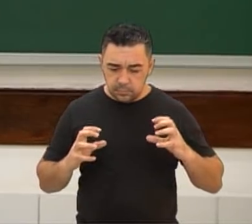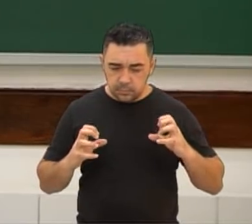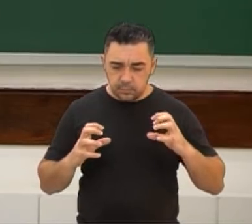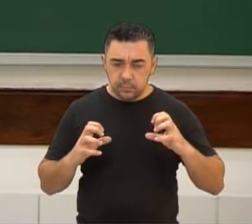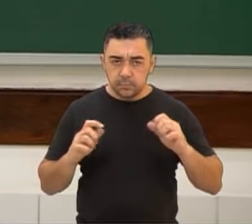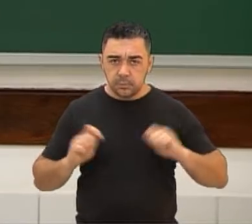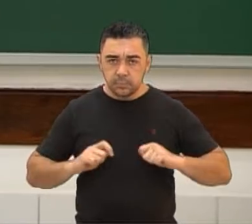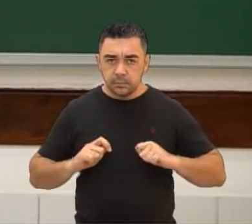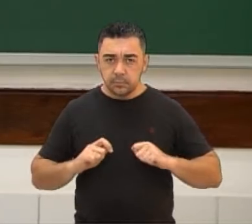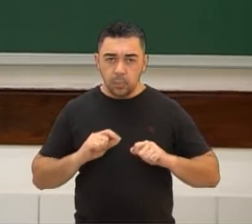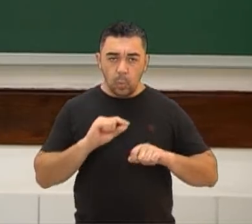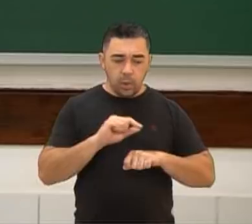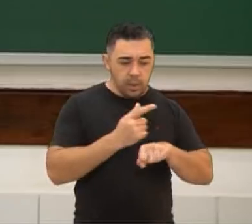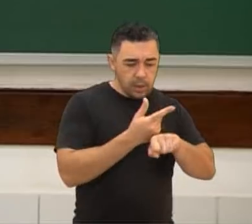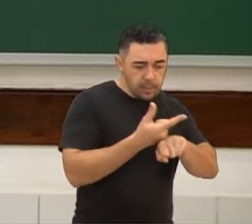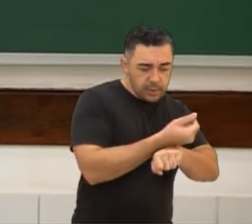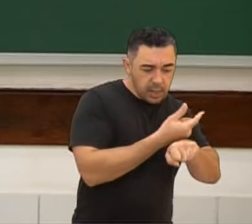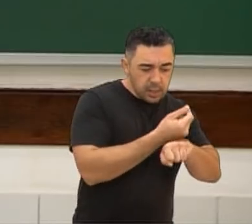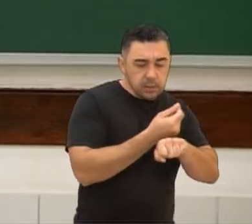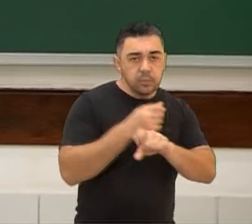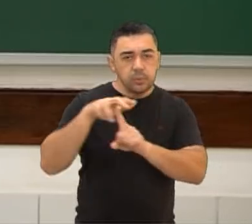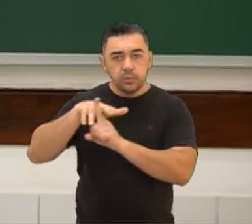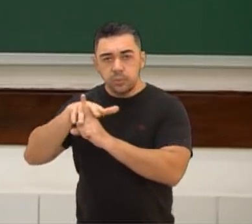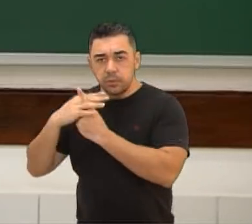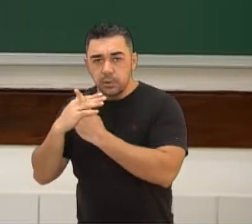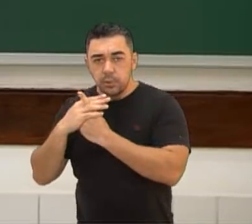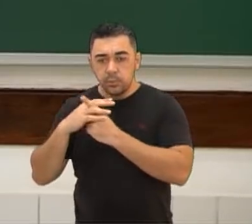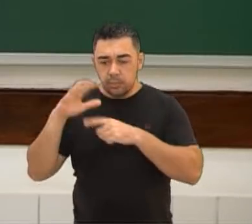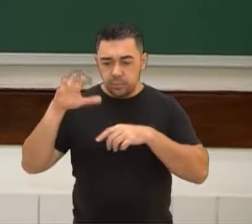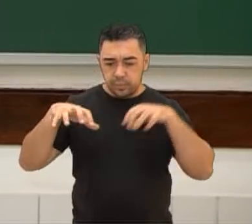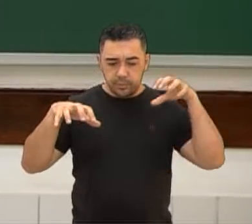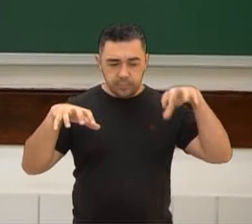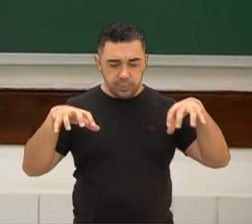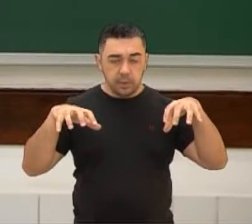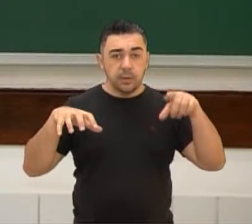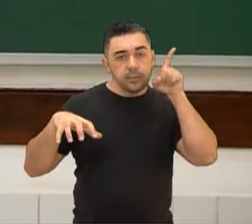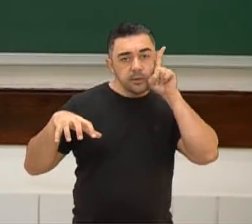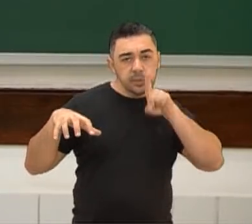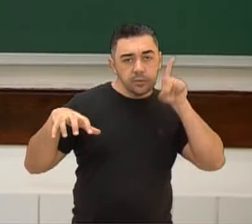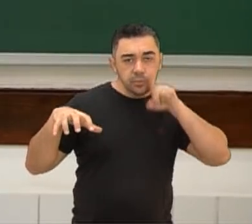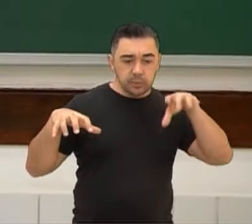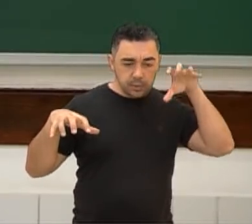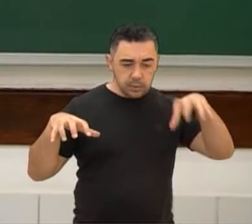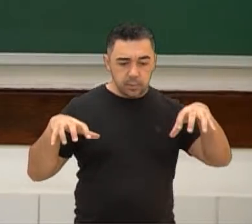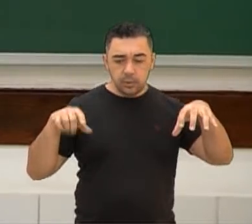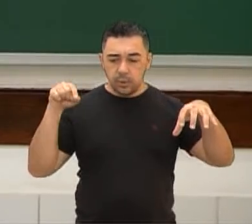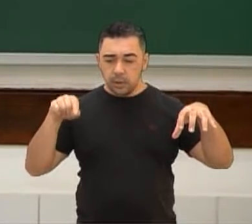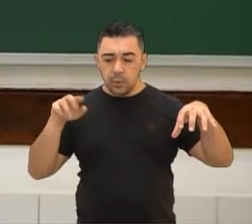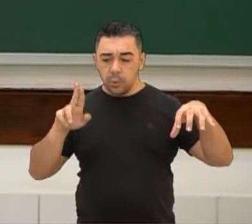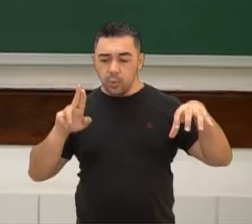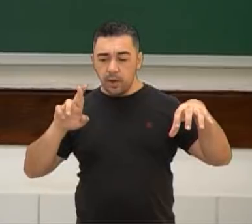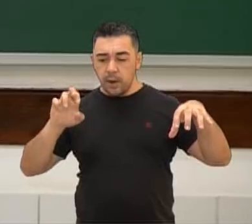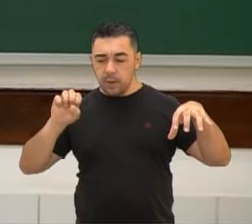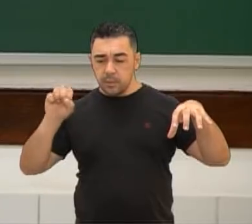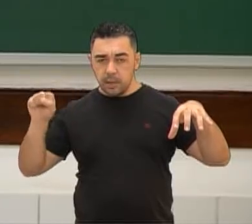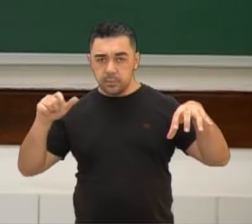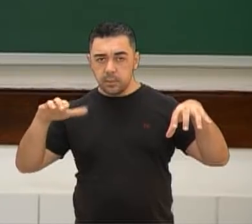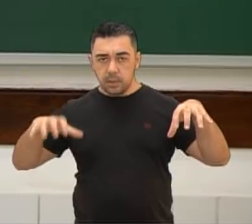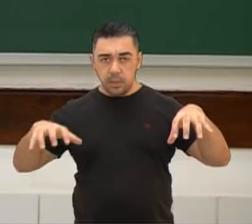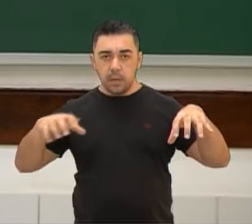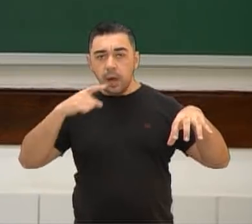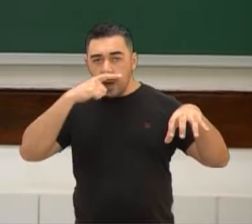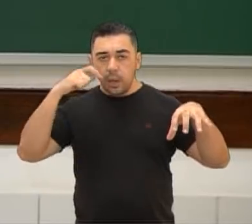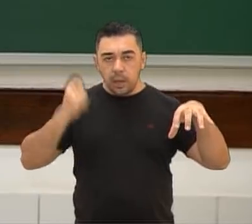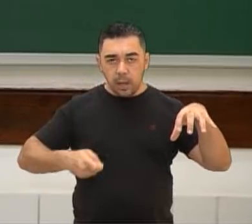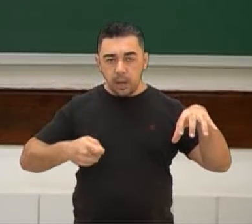podemos dizer, entre capitalismo e socialismo, entre Estados Unidos e União Soviética. Essas áreas